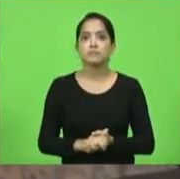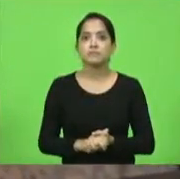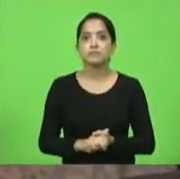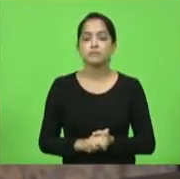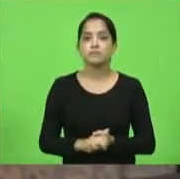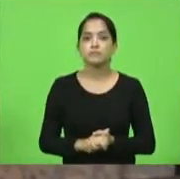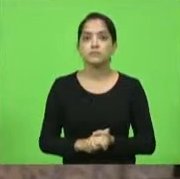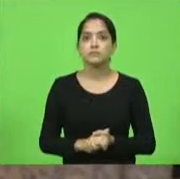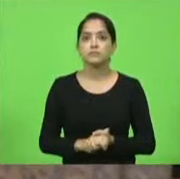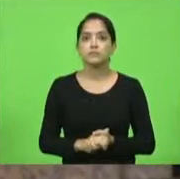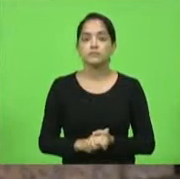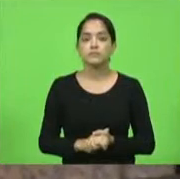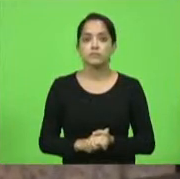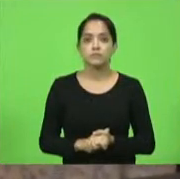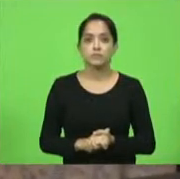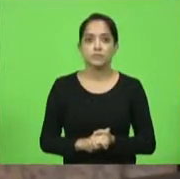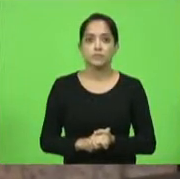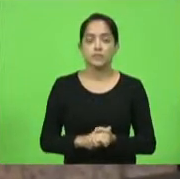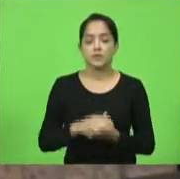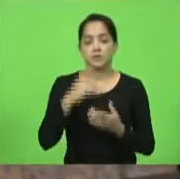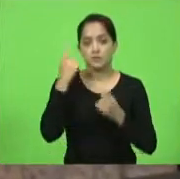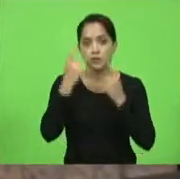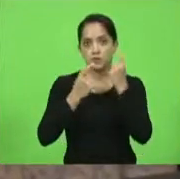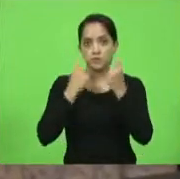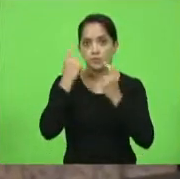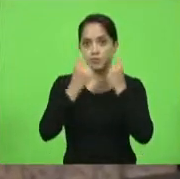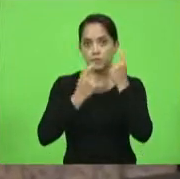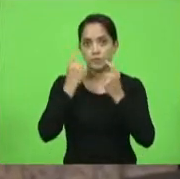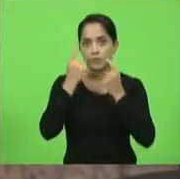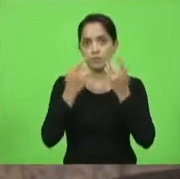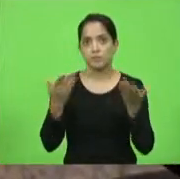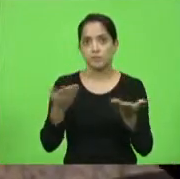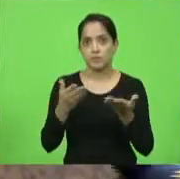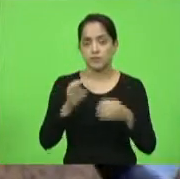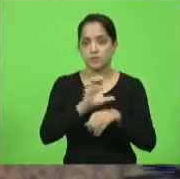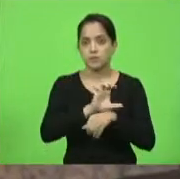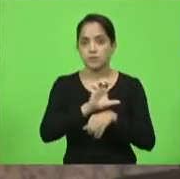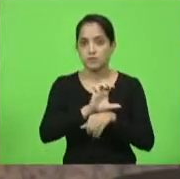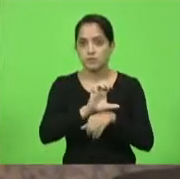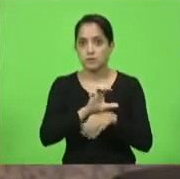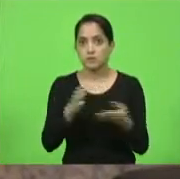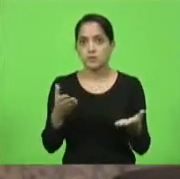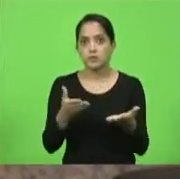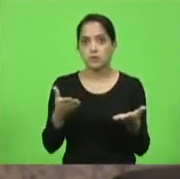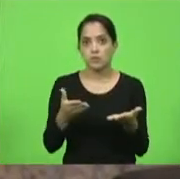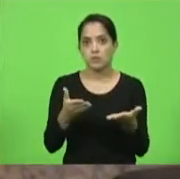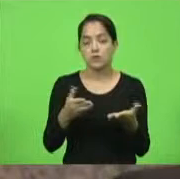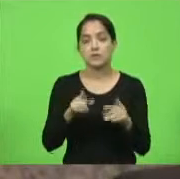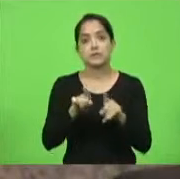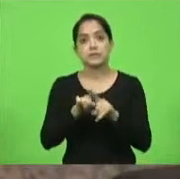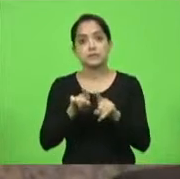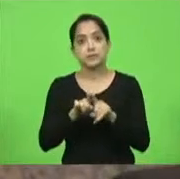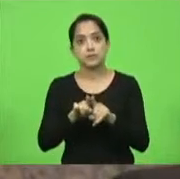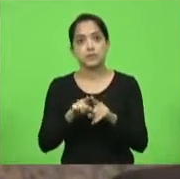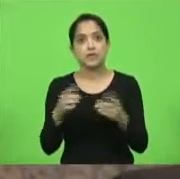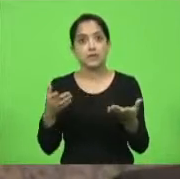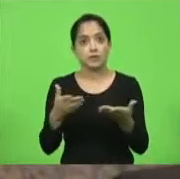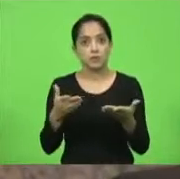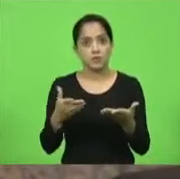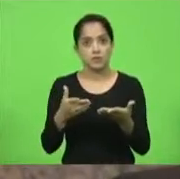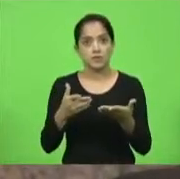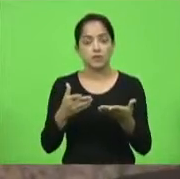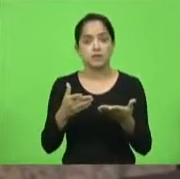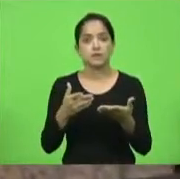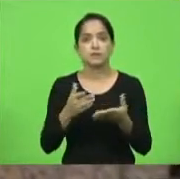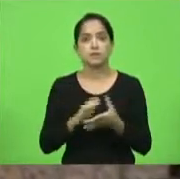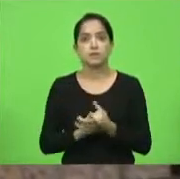Mas, senhores, eu tenho me preocupa muito a situação do Estado, obviamente, a situação que nós nos encontramos em relação